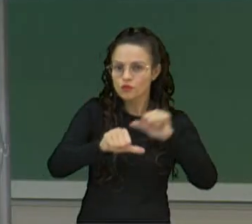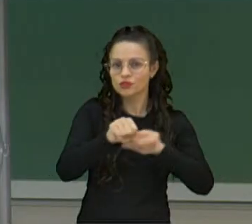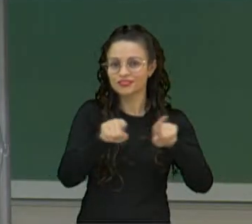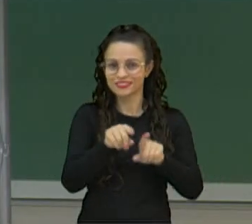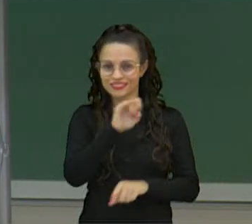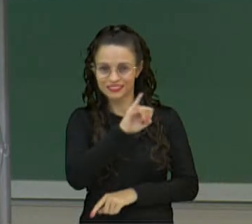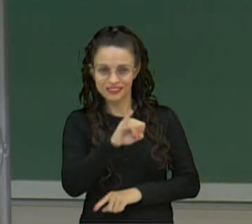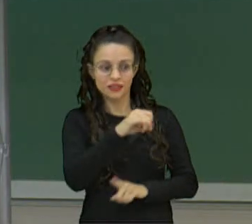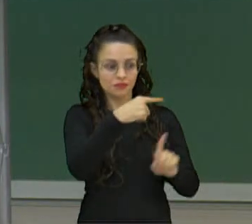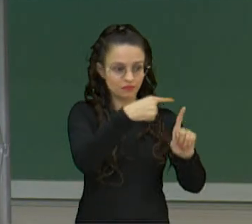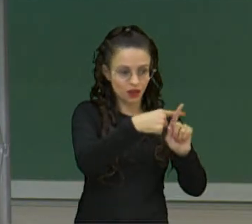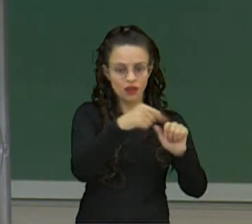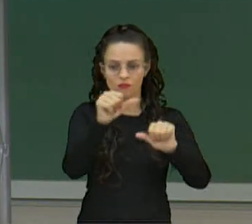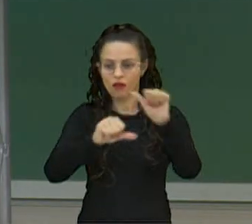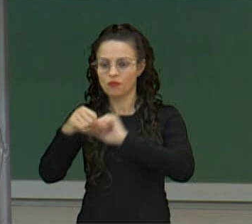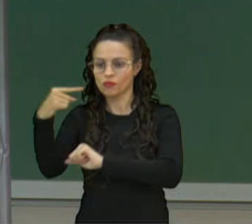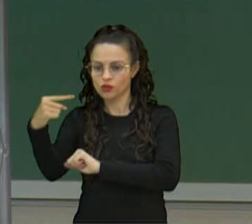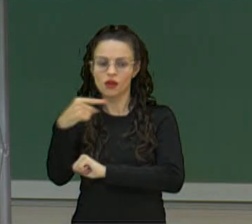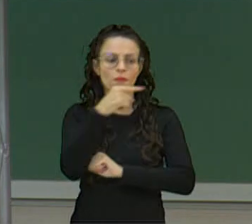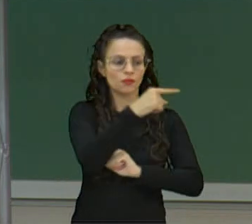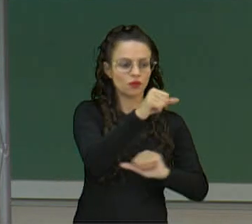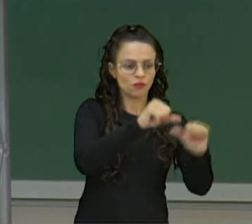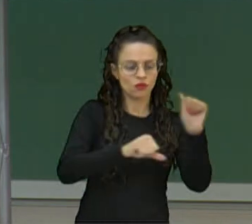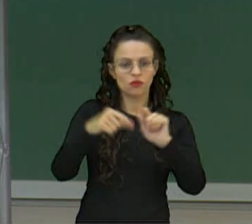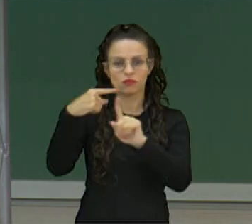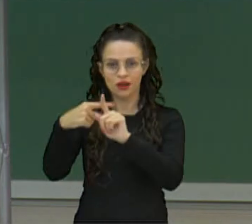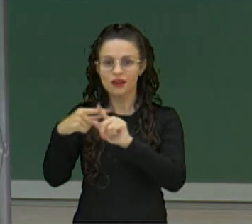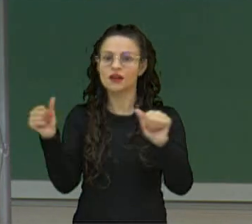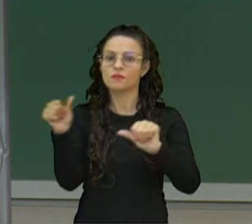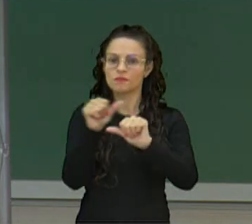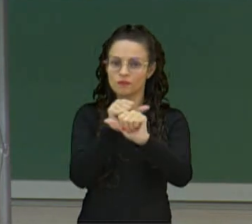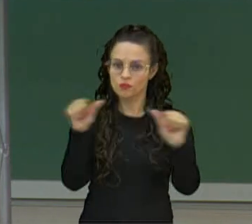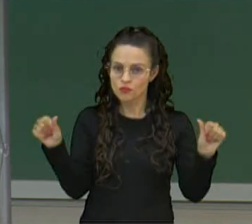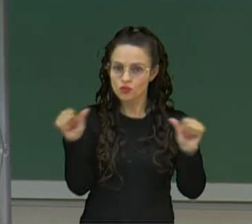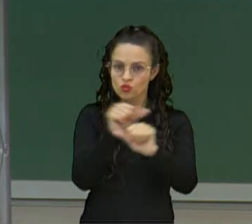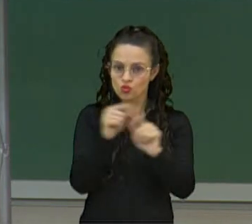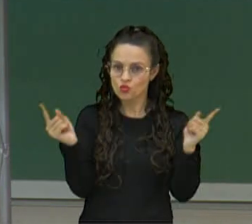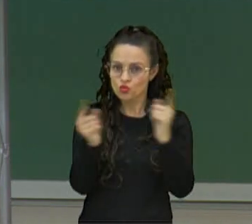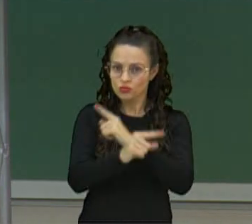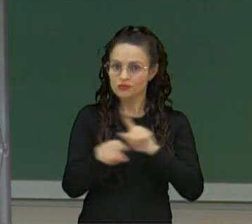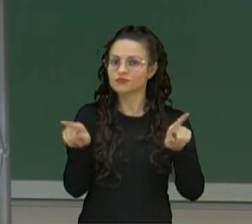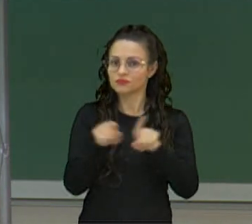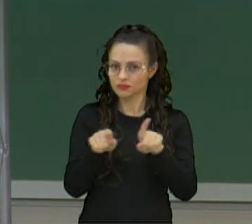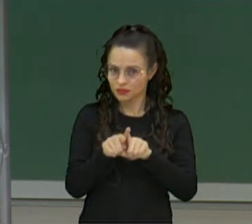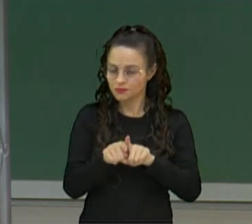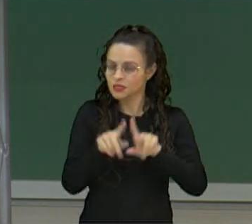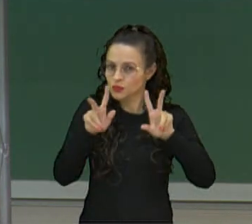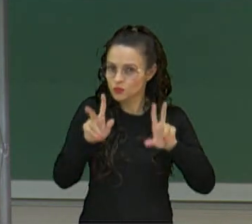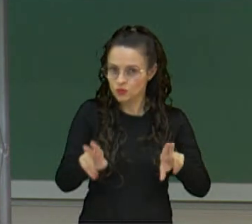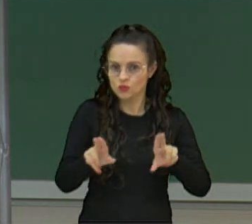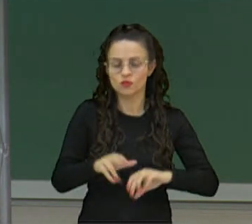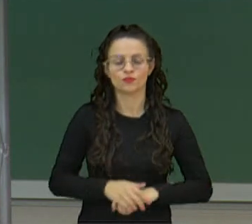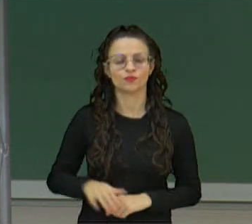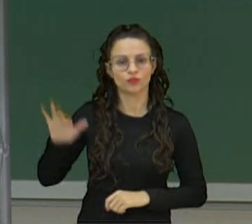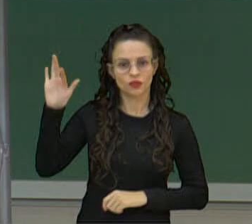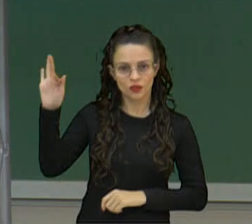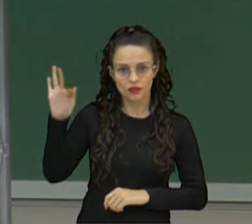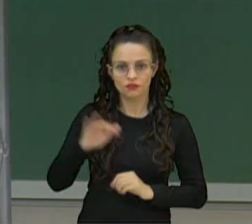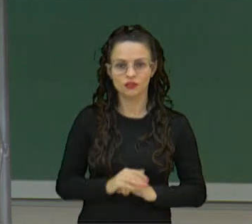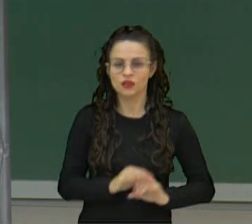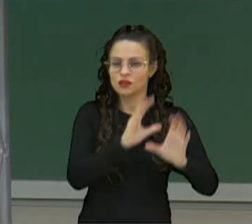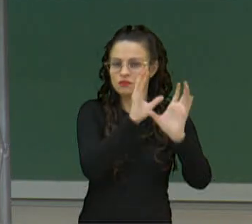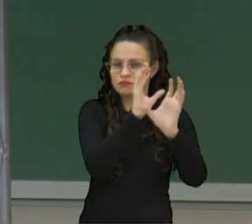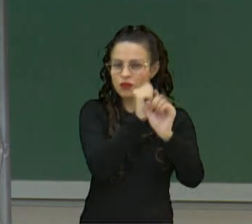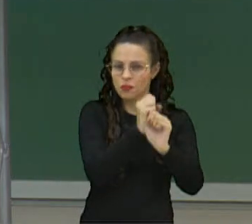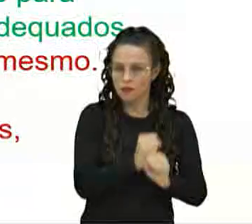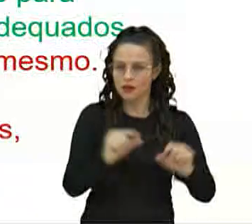fica positivo. Inverte as posições, inverte o sinal da variação da entalpia. Letra F. No somatório